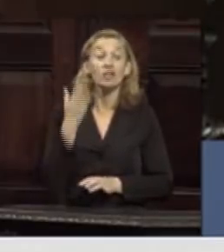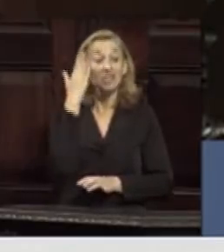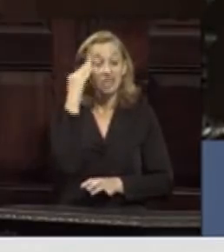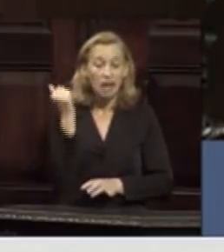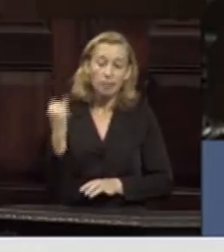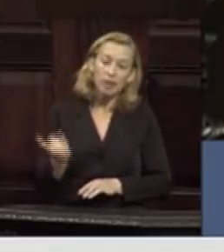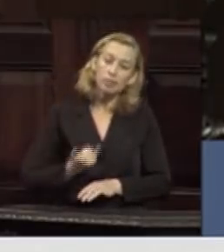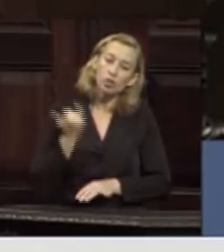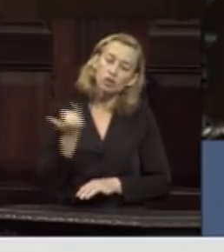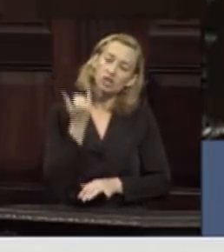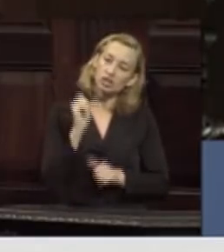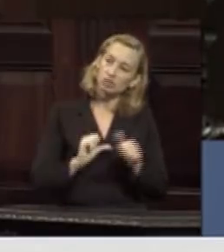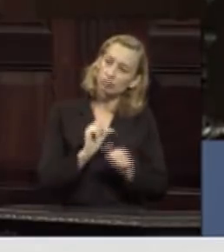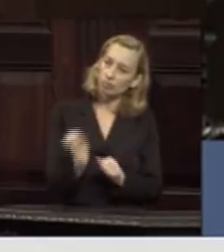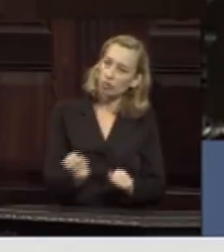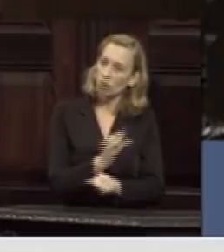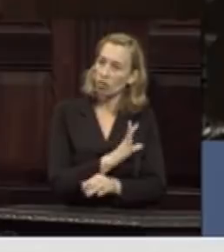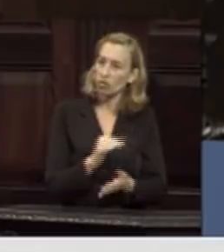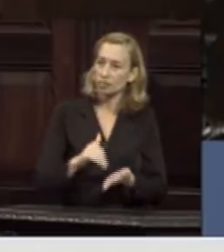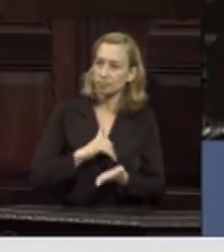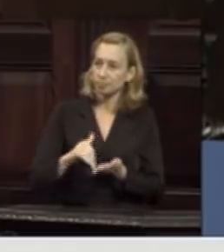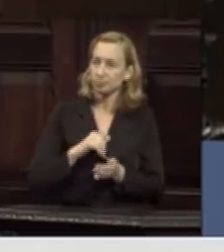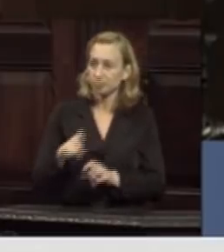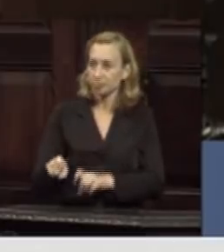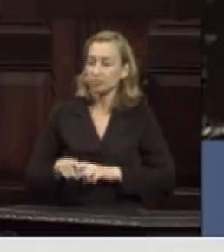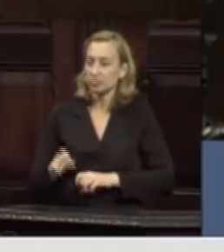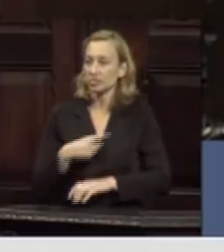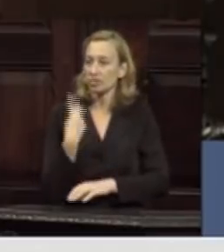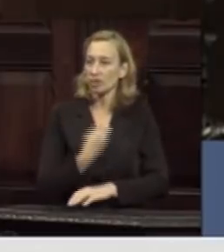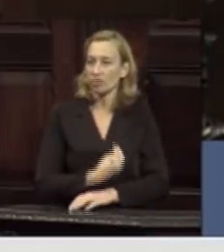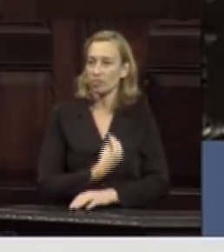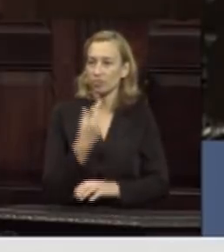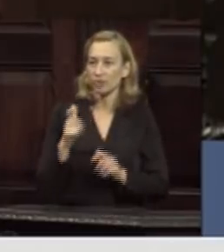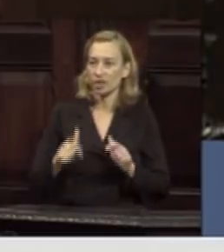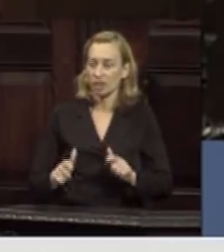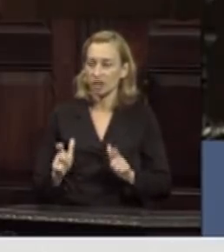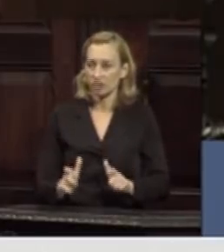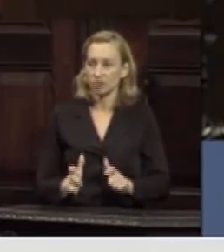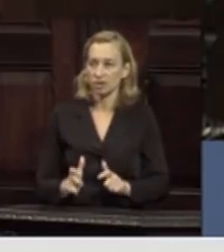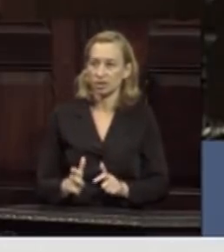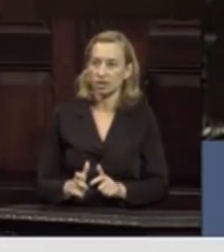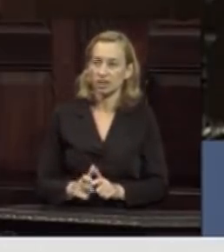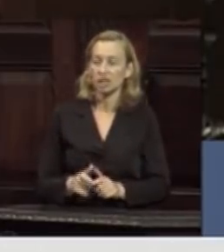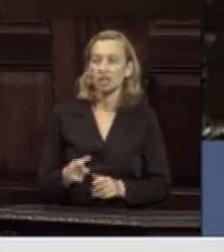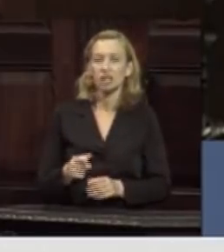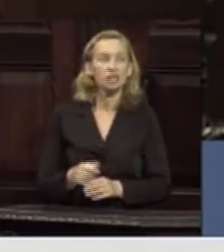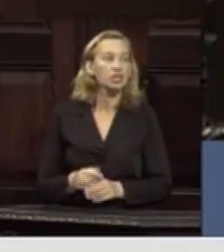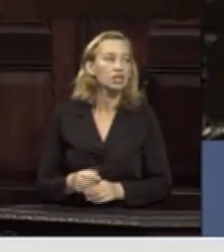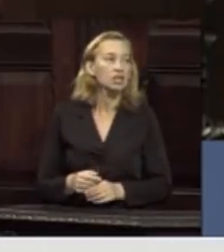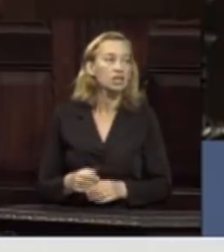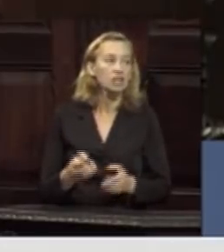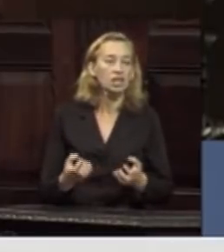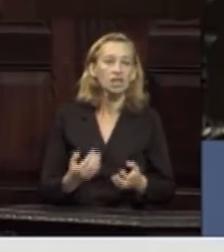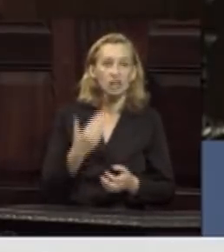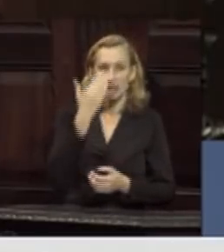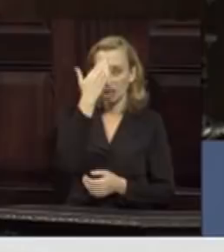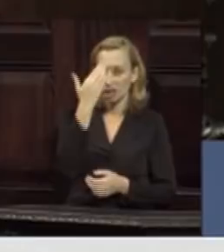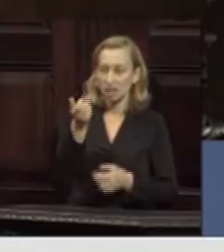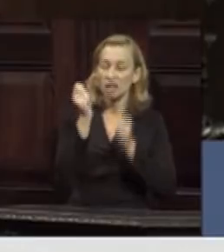da modernização da Fazenda. Nós estamos aqui hoje fazendo um esforço, e eu quero agradecer a todo este